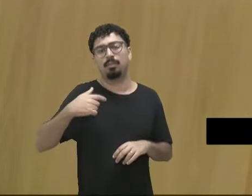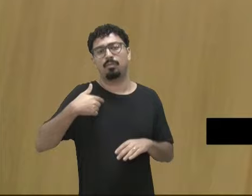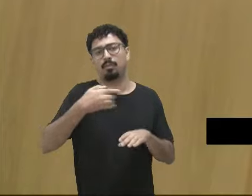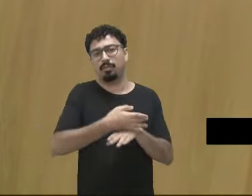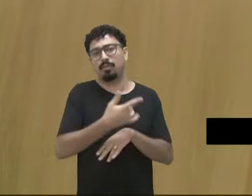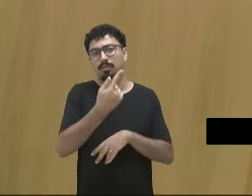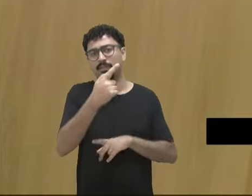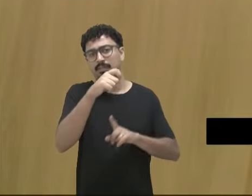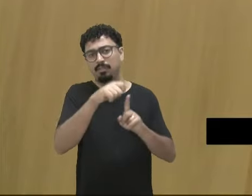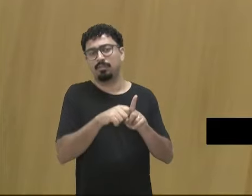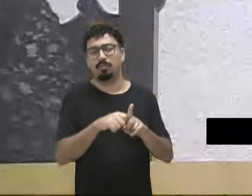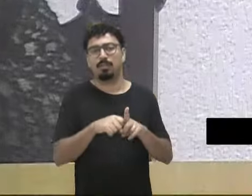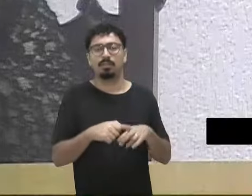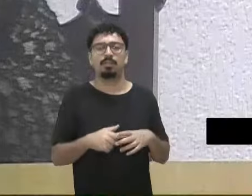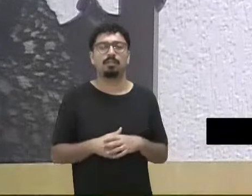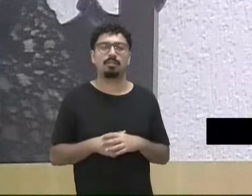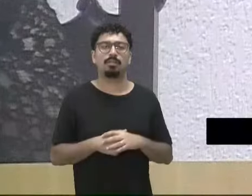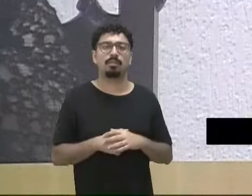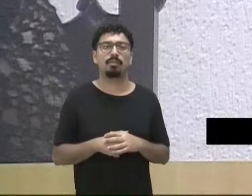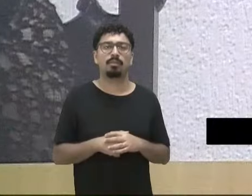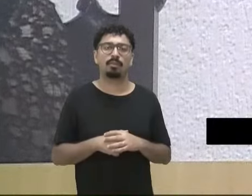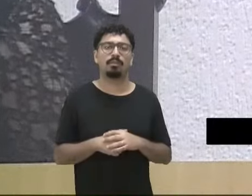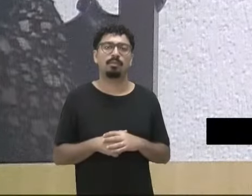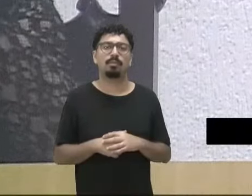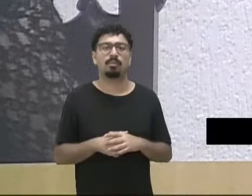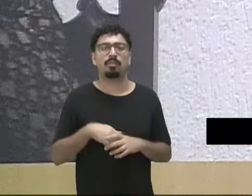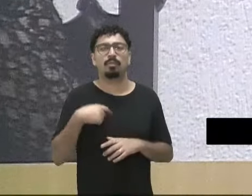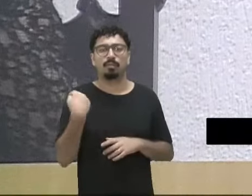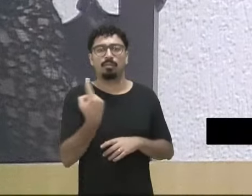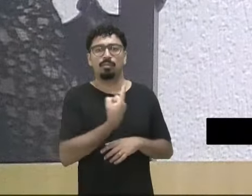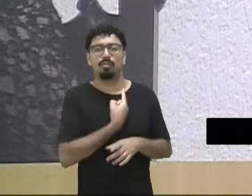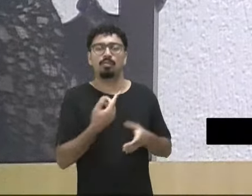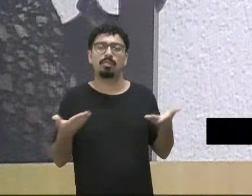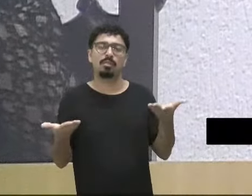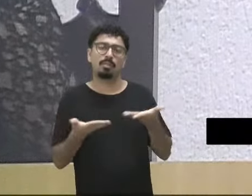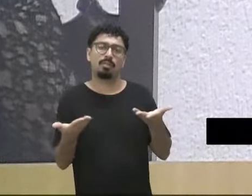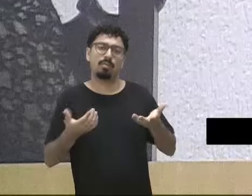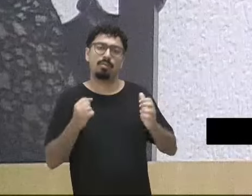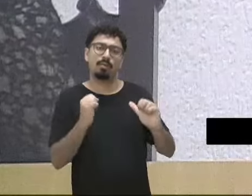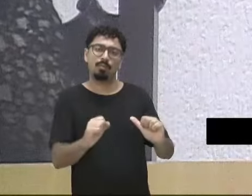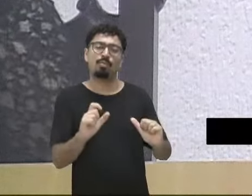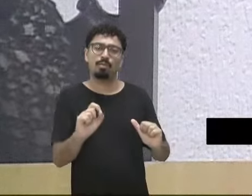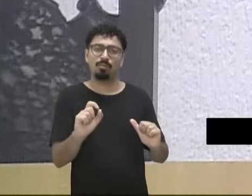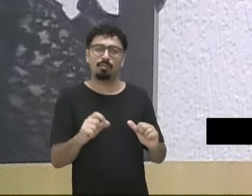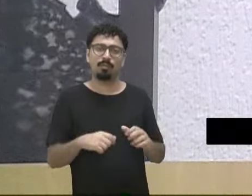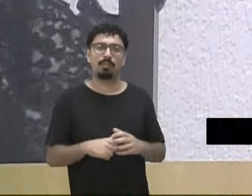e nós podemos agora nos dar